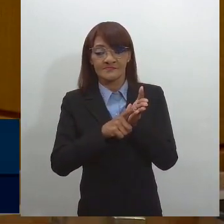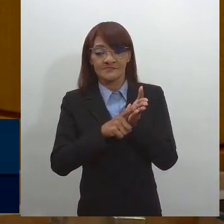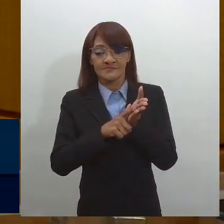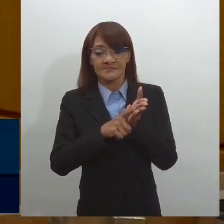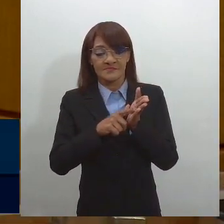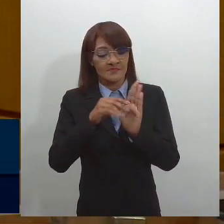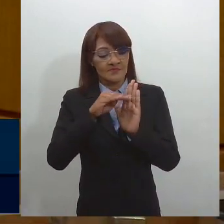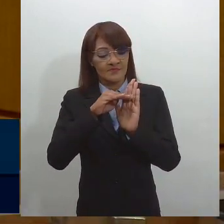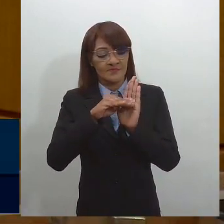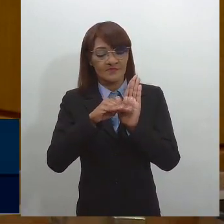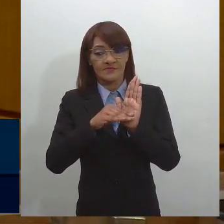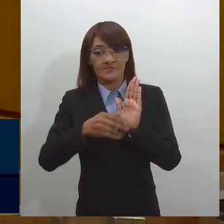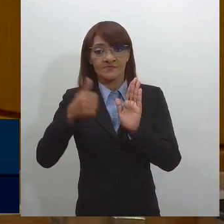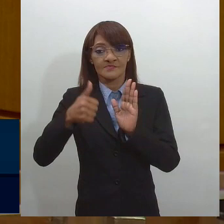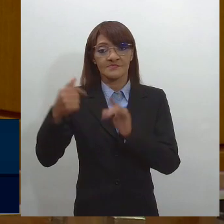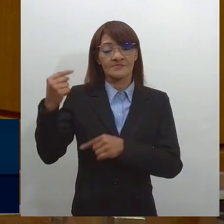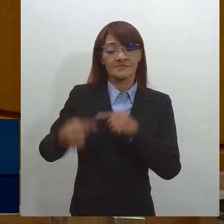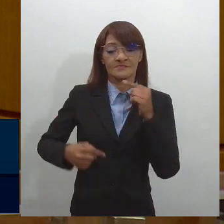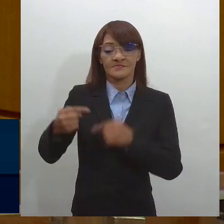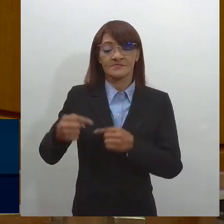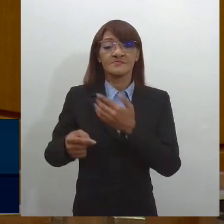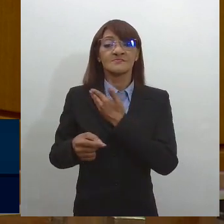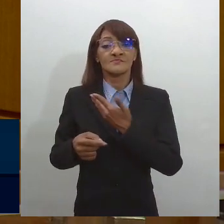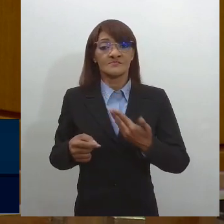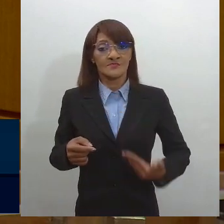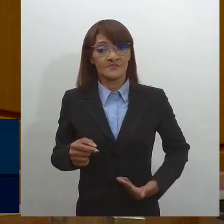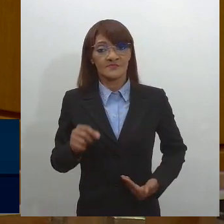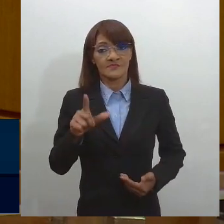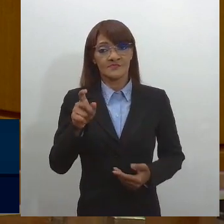Batista para o sertão. Em